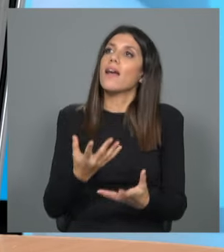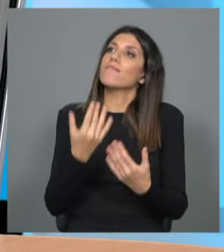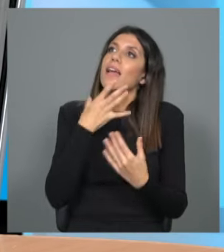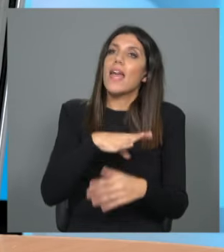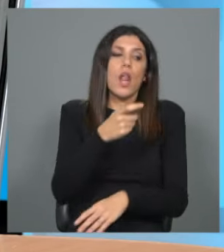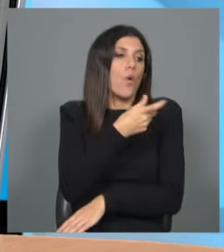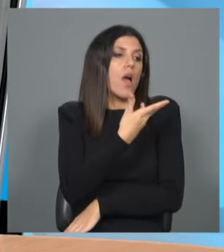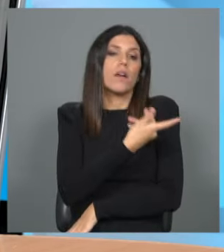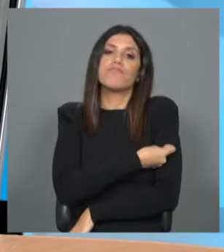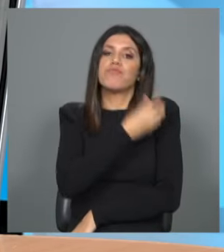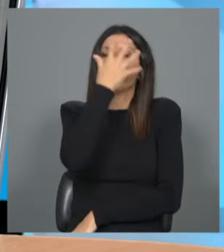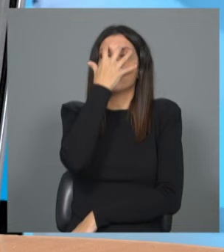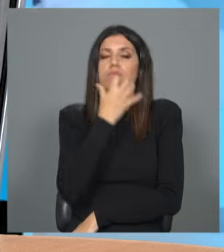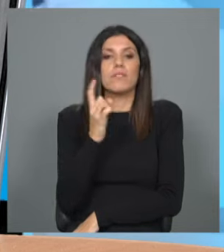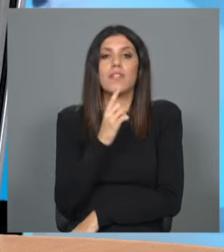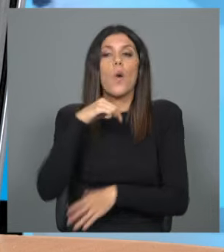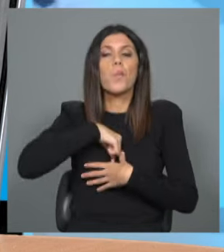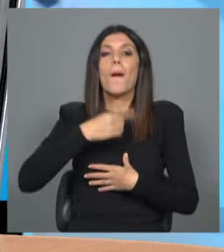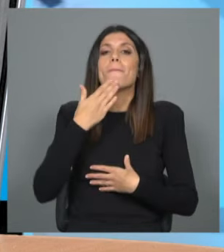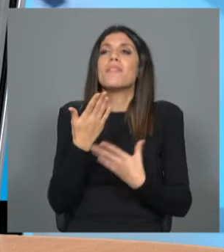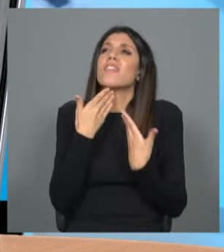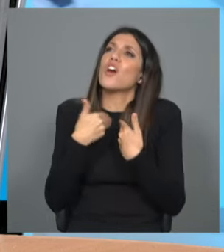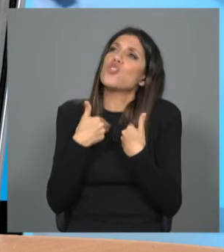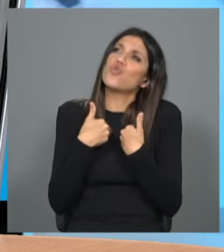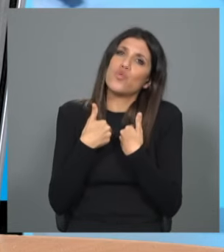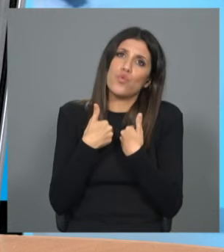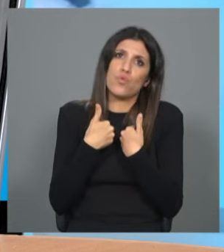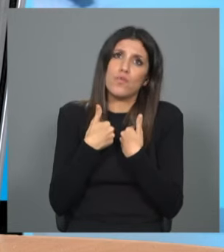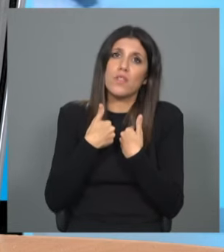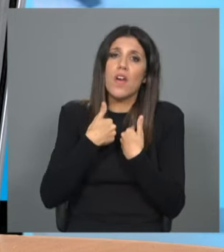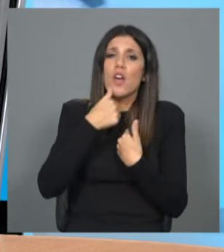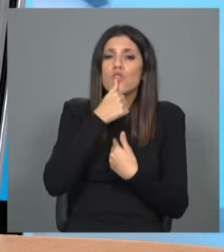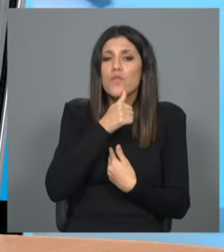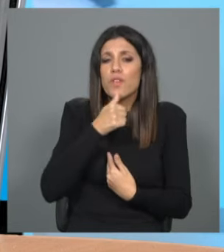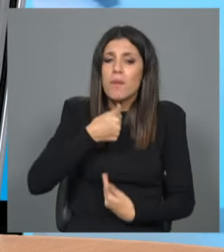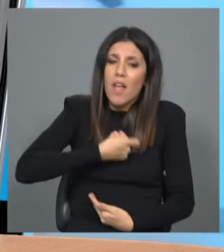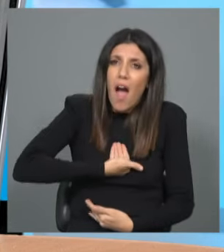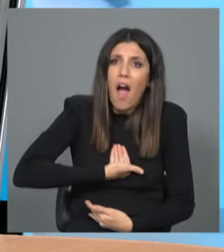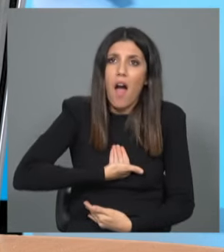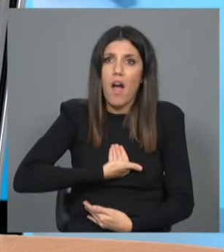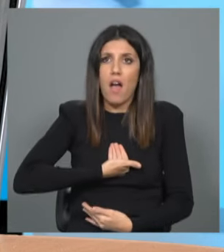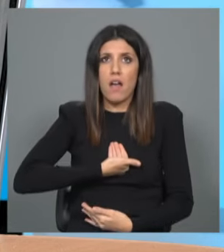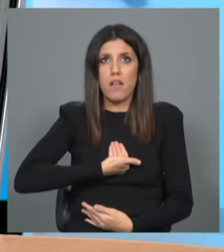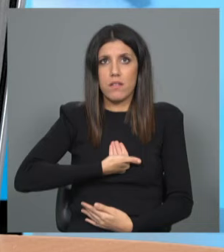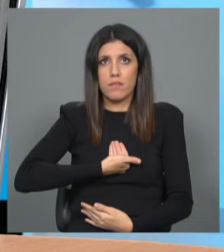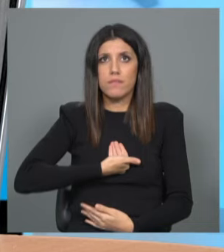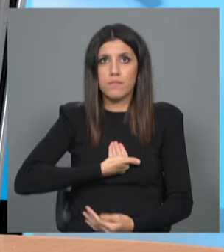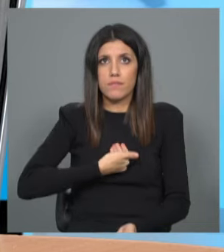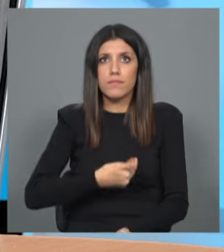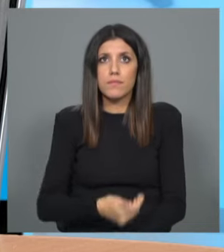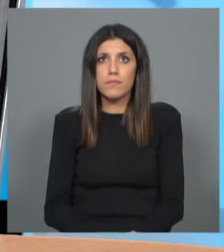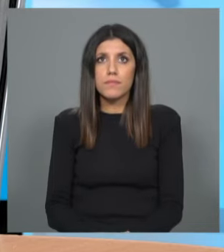ajuda, significa que o doente está num sofrimento e não reconhece esse sofrimento atendido, que este sofrimento esteja a ser atendido,